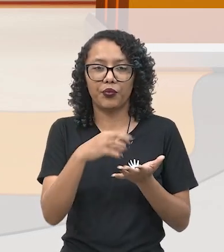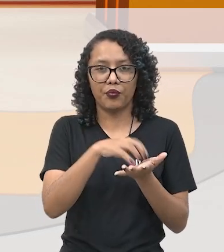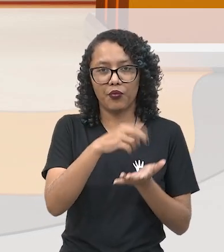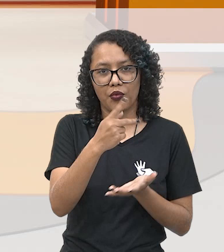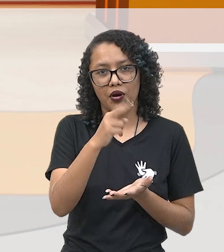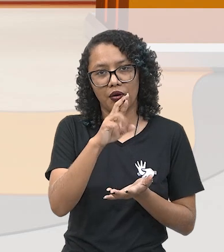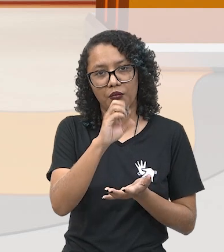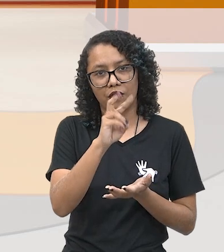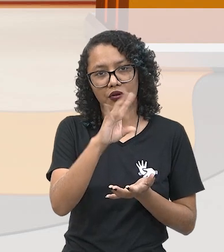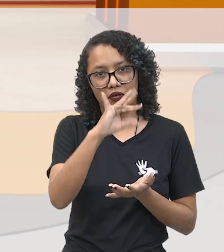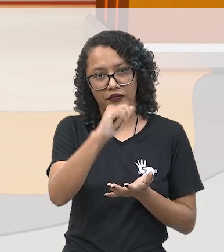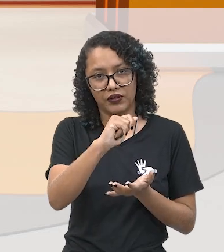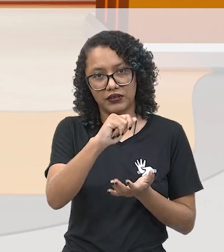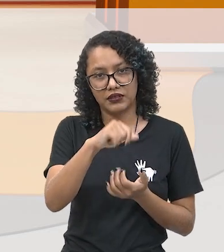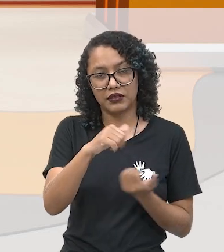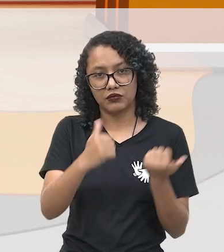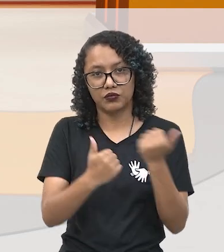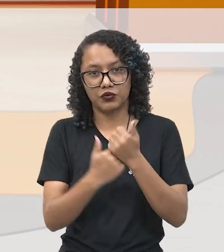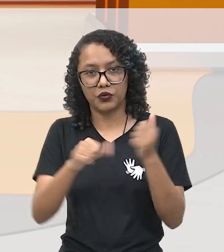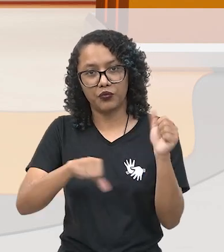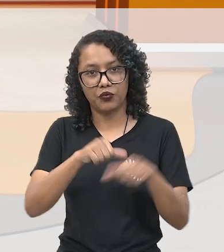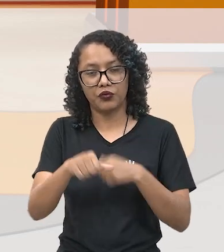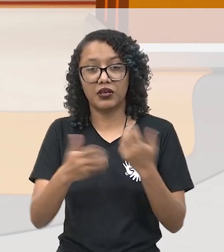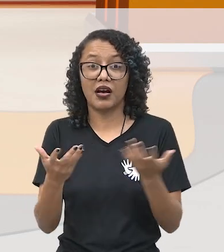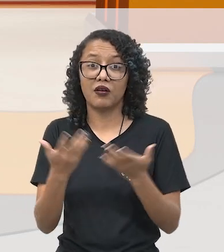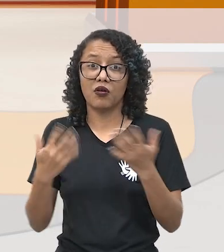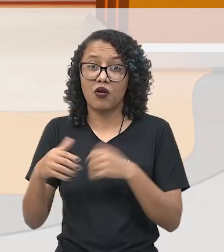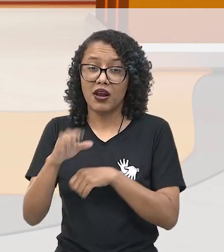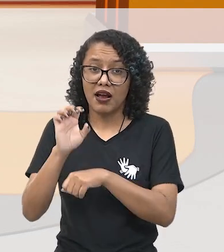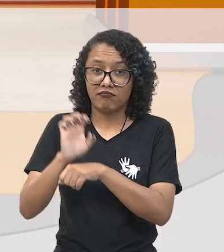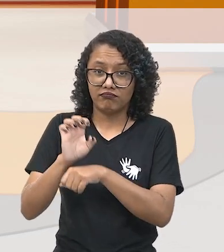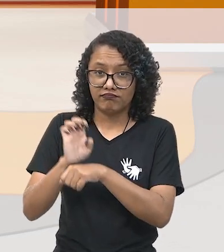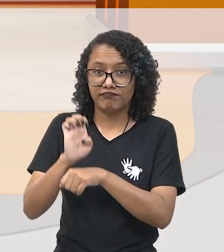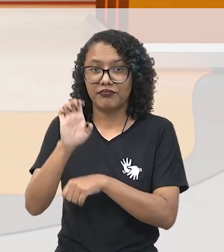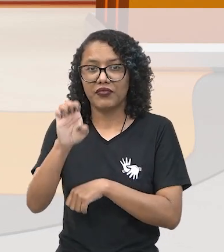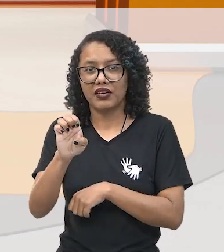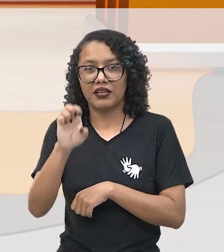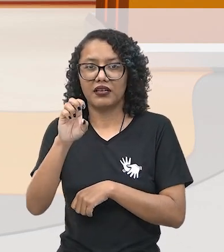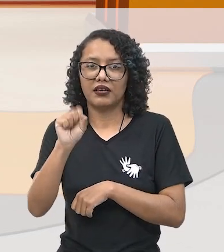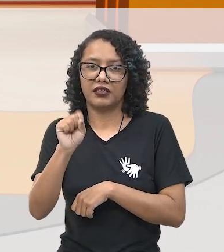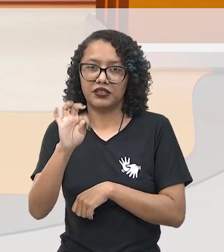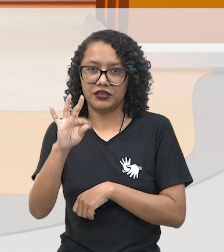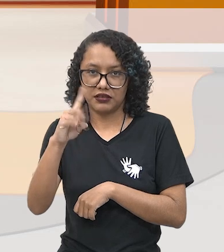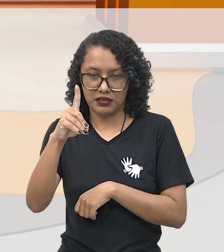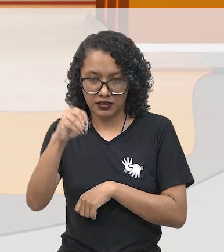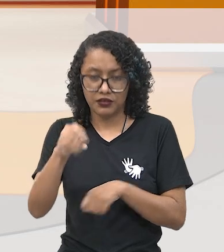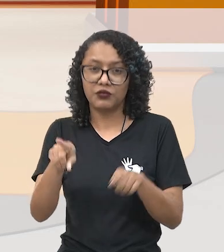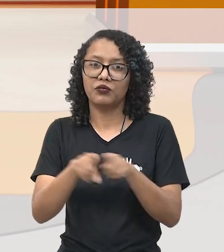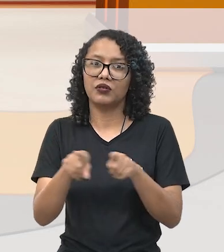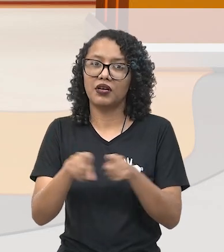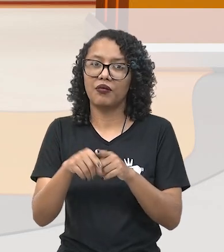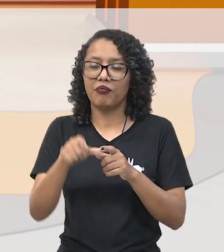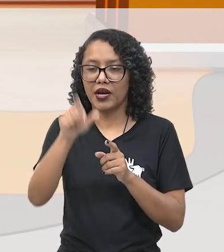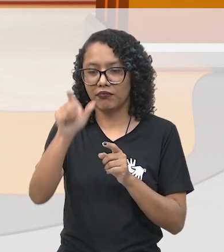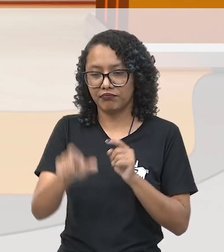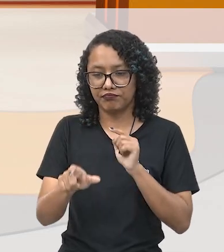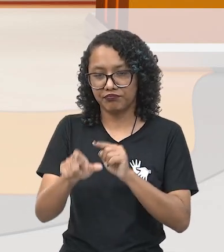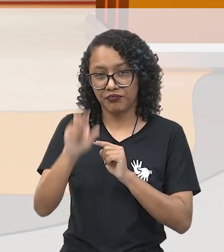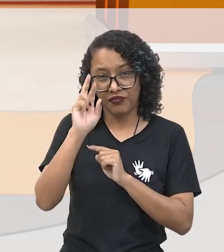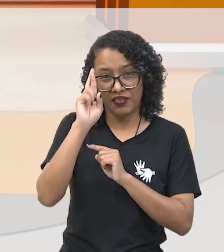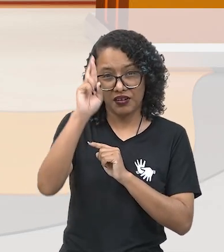Estado dentro da federação. Vamos ter a presença do presidencialismo, a figura do presidente como